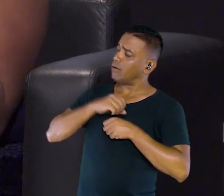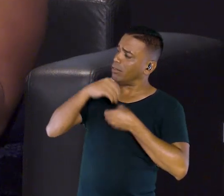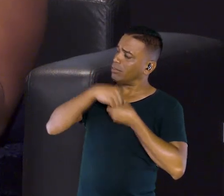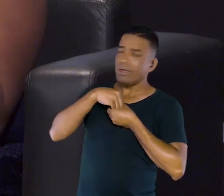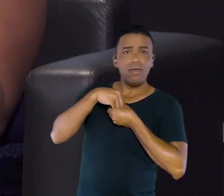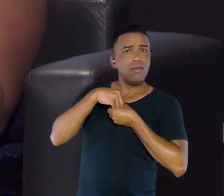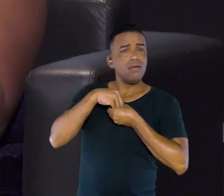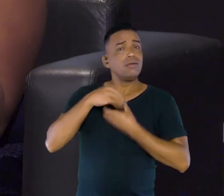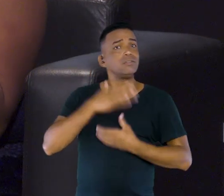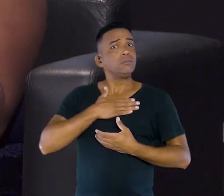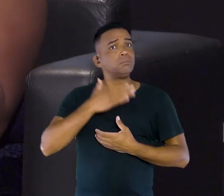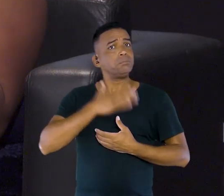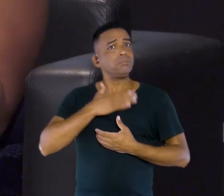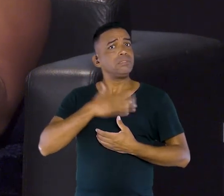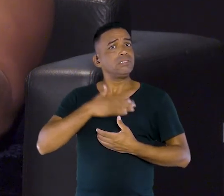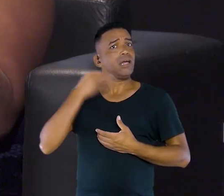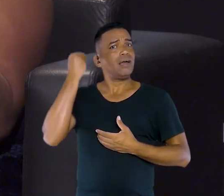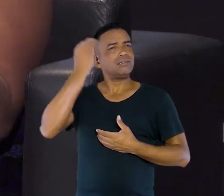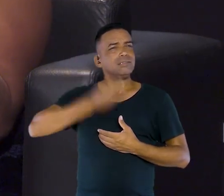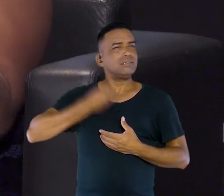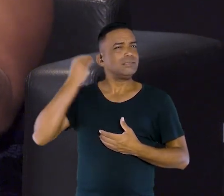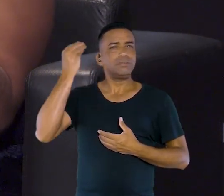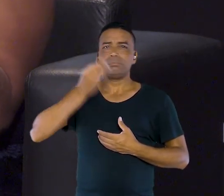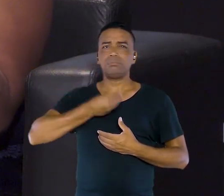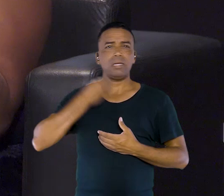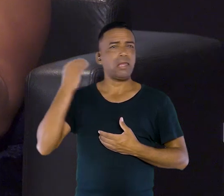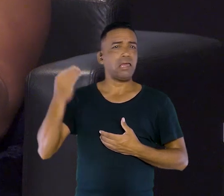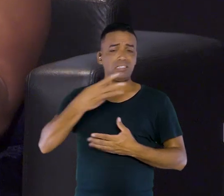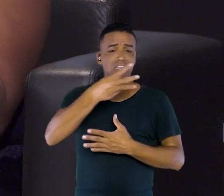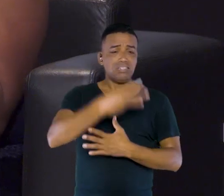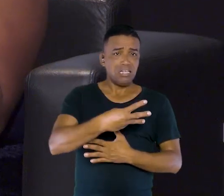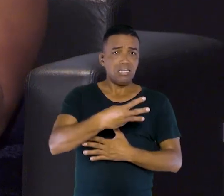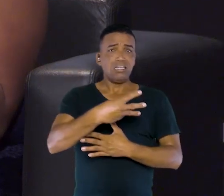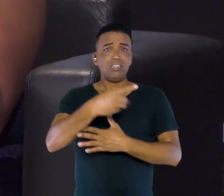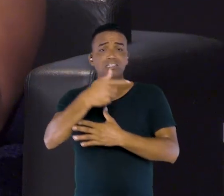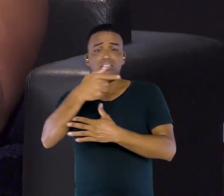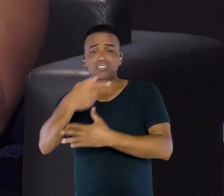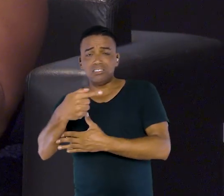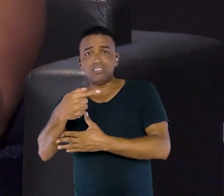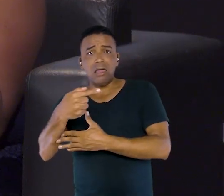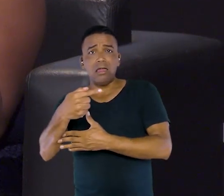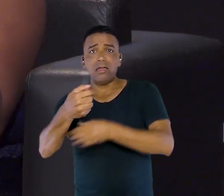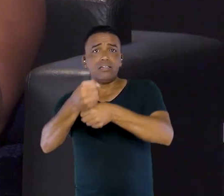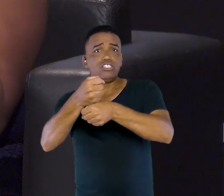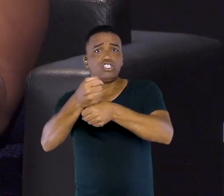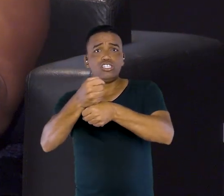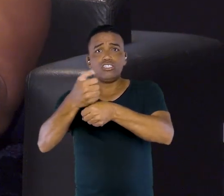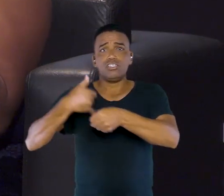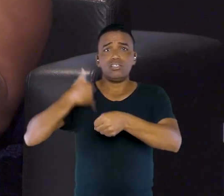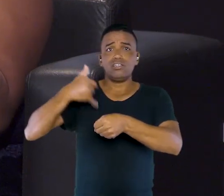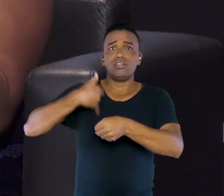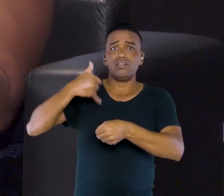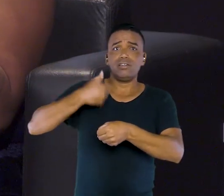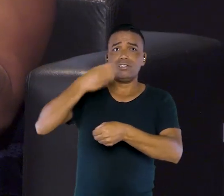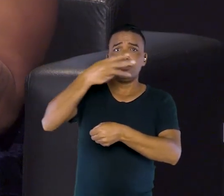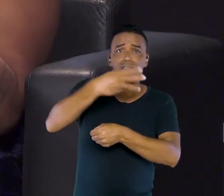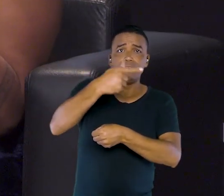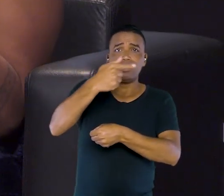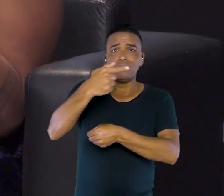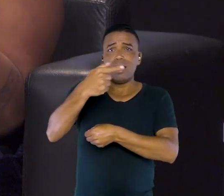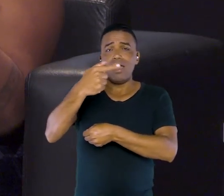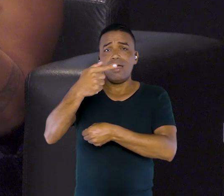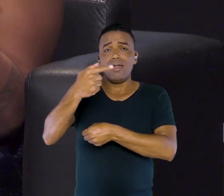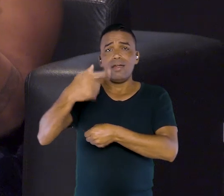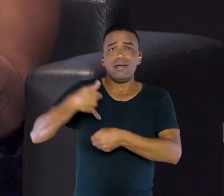Estava tudo em mim, sabe? Essa experiência dos 37 anos, né, de vivência, e